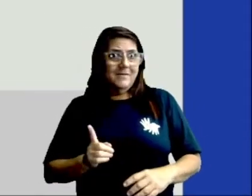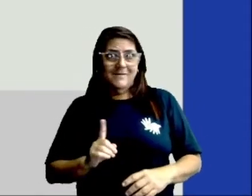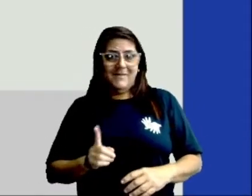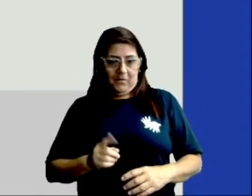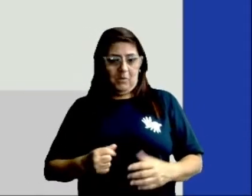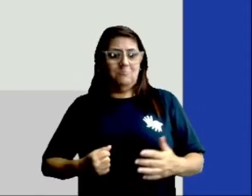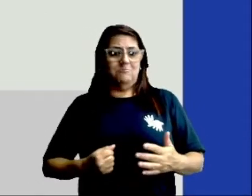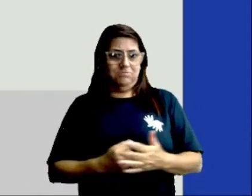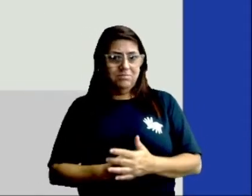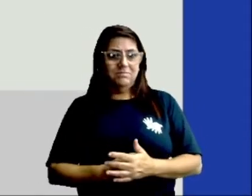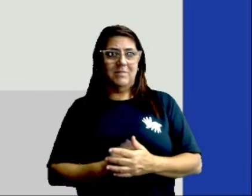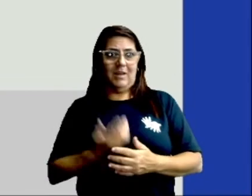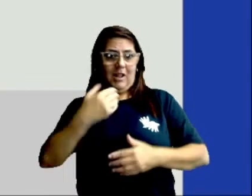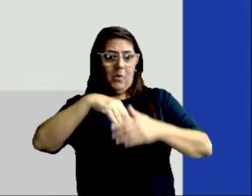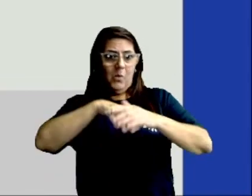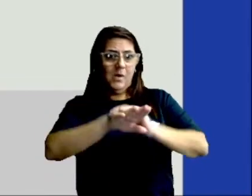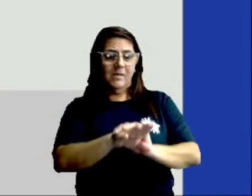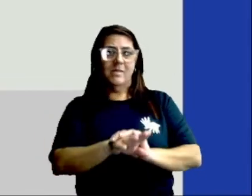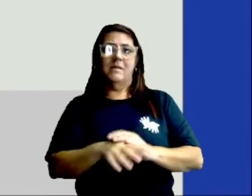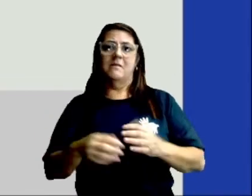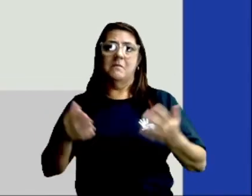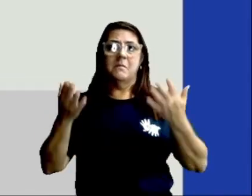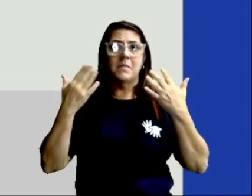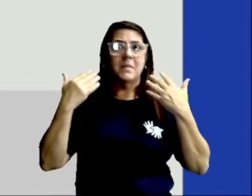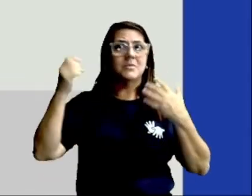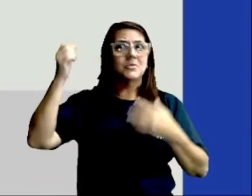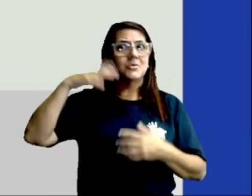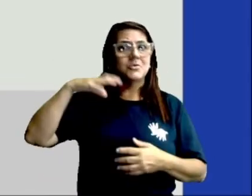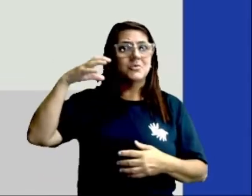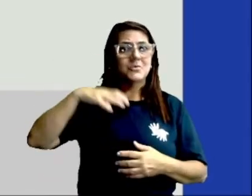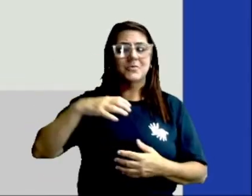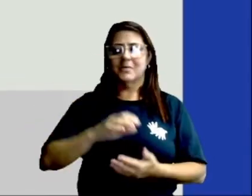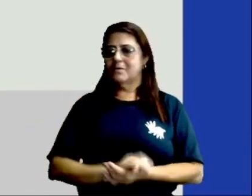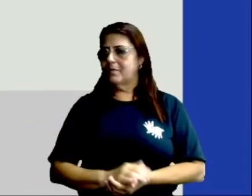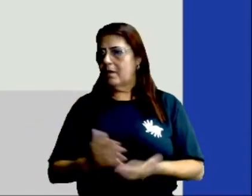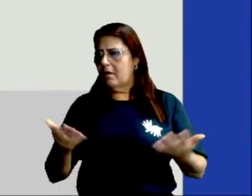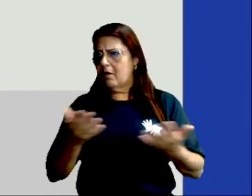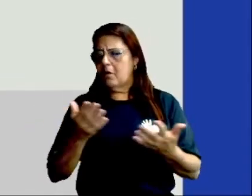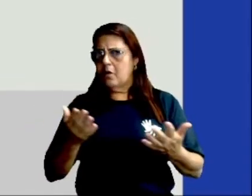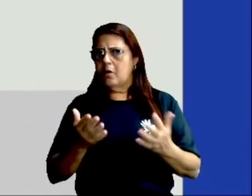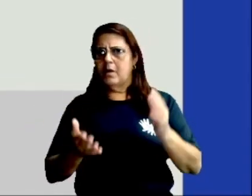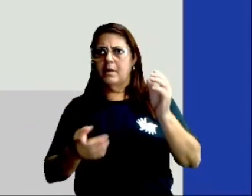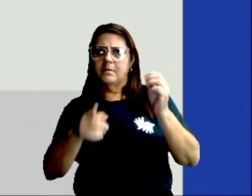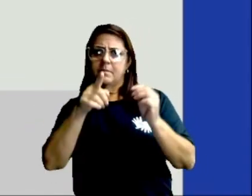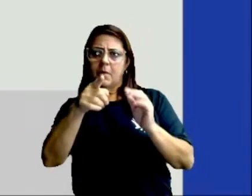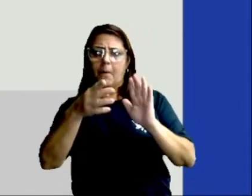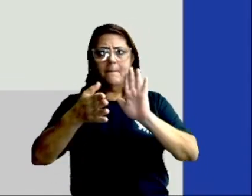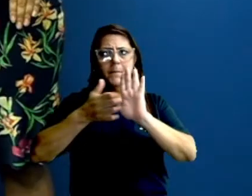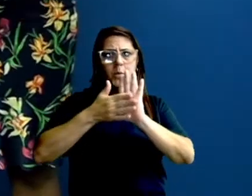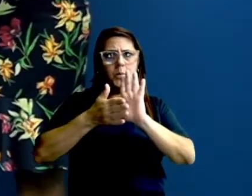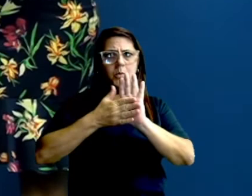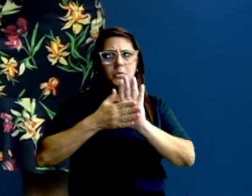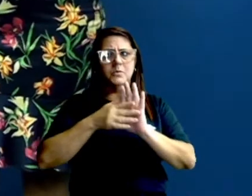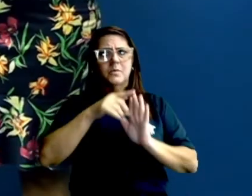E agora eu trouxe aqui, tá, uma proposta de produção textual para vocês. Colocar a mão